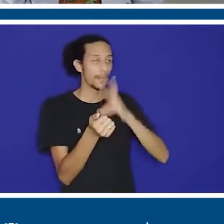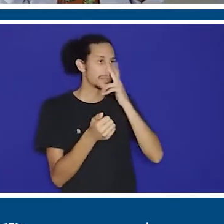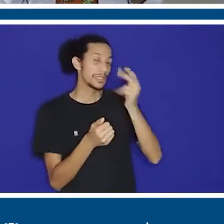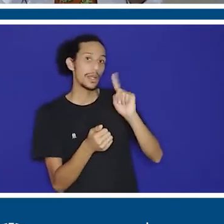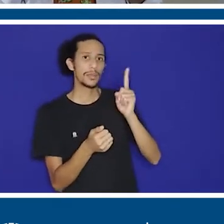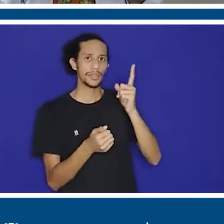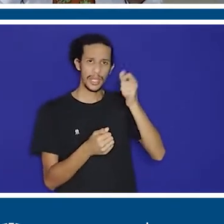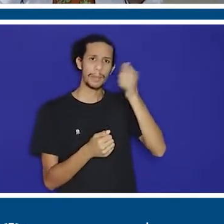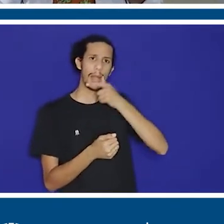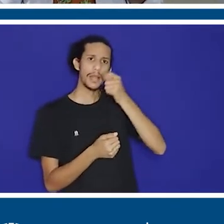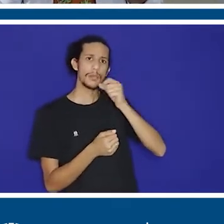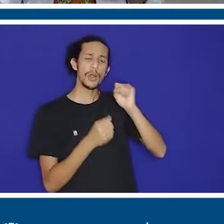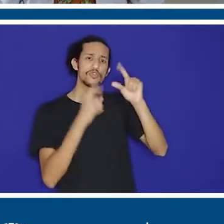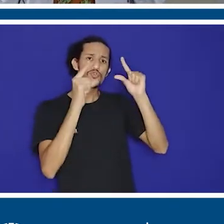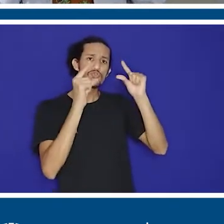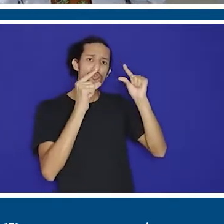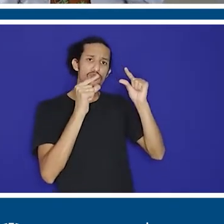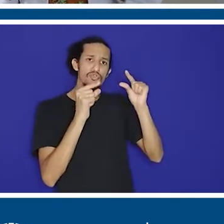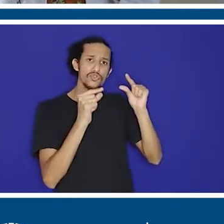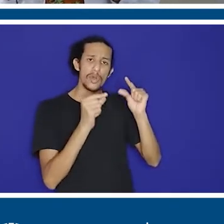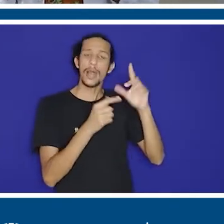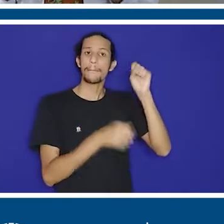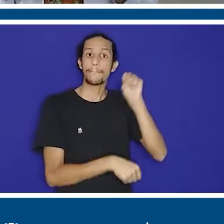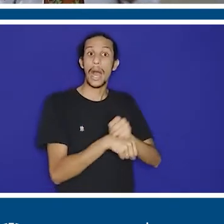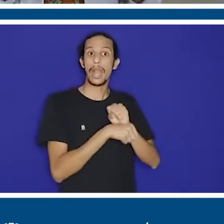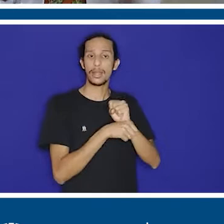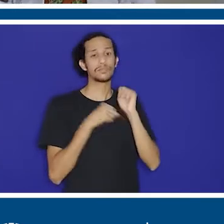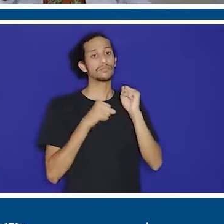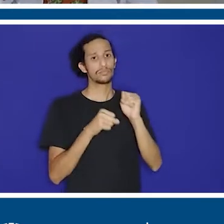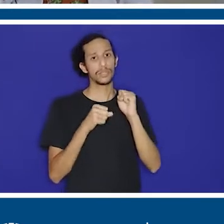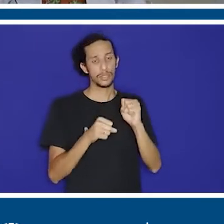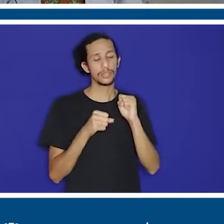gente, é um dos medicamentos de primeira linha. Agora, todos respondem a